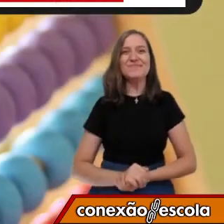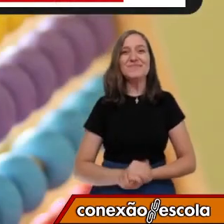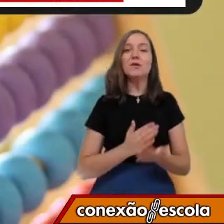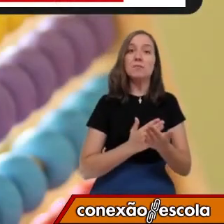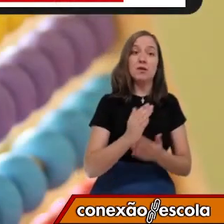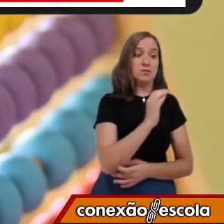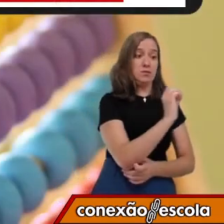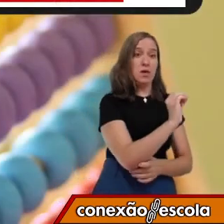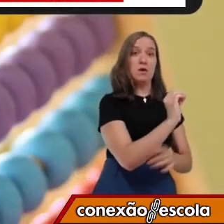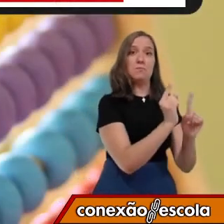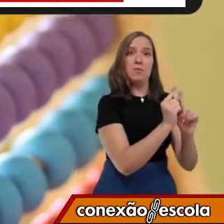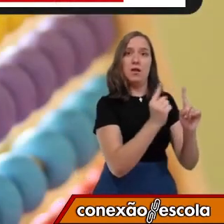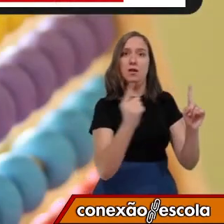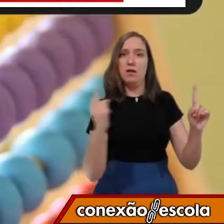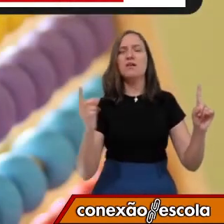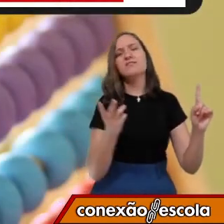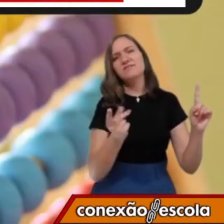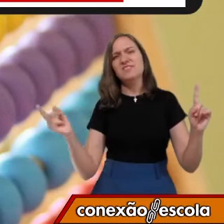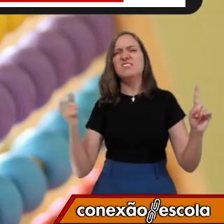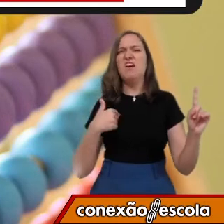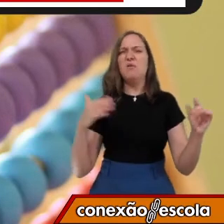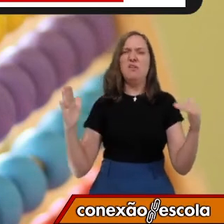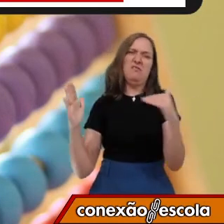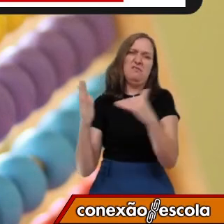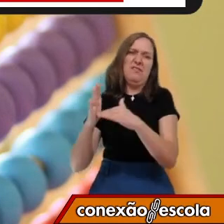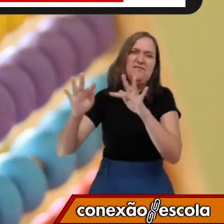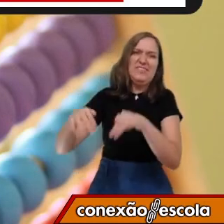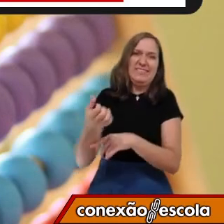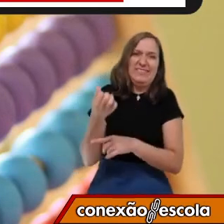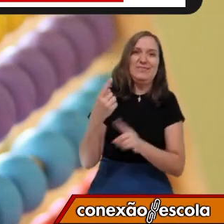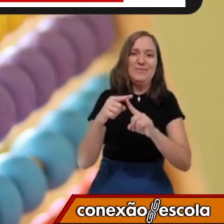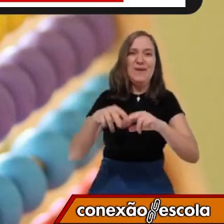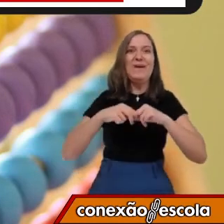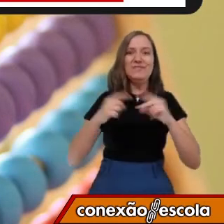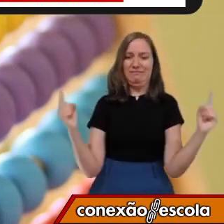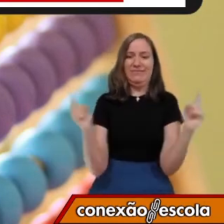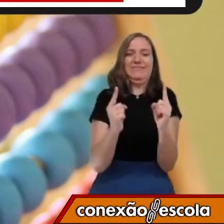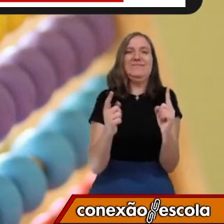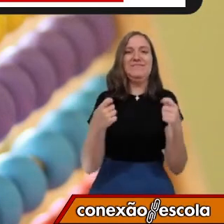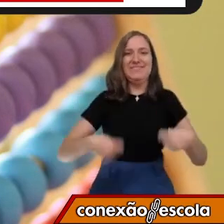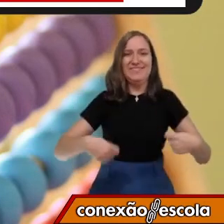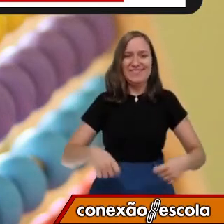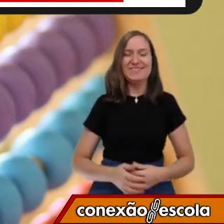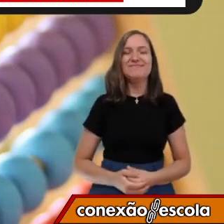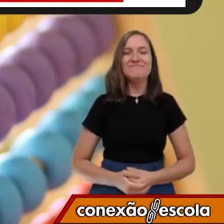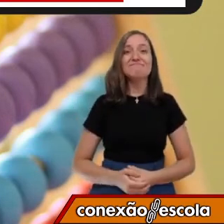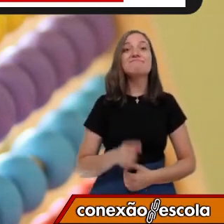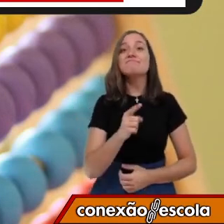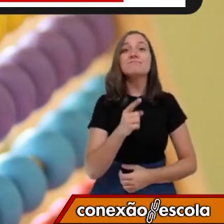e indo até o infinito. Só que aqui eu coloquei até o 6 para caber na nossa tela, né? Os números na reta